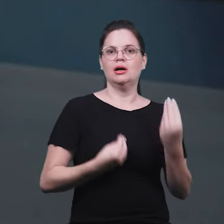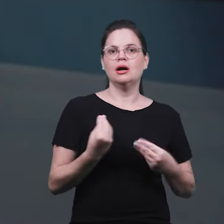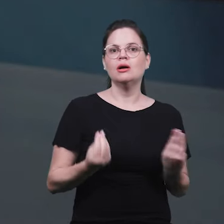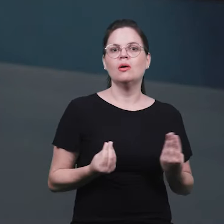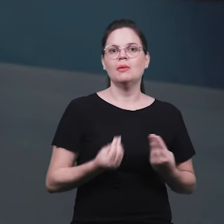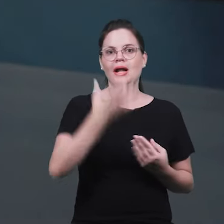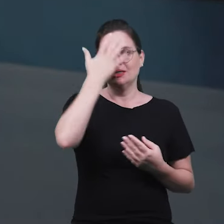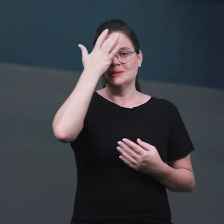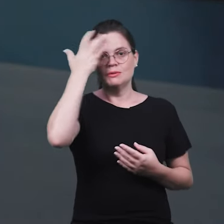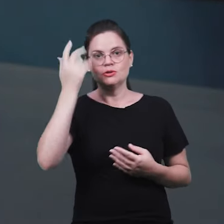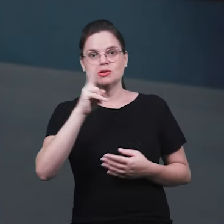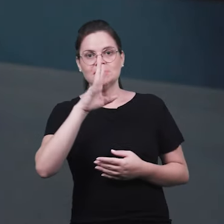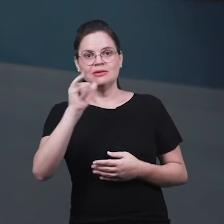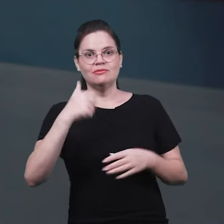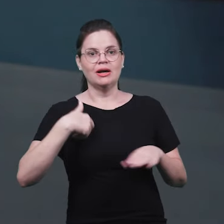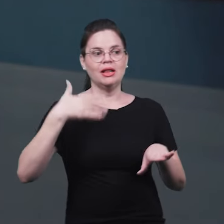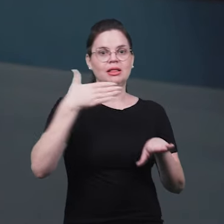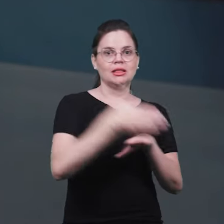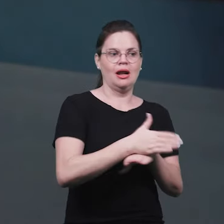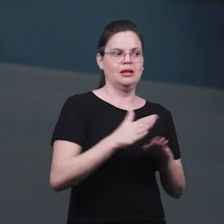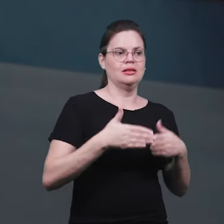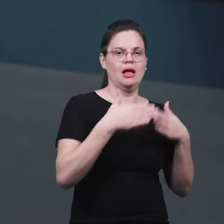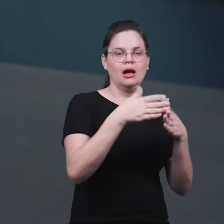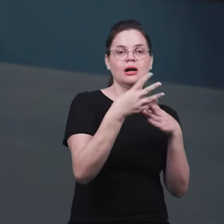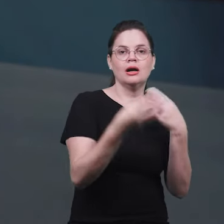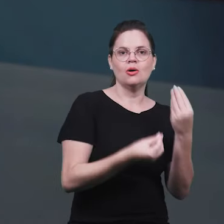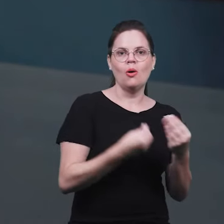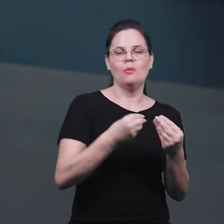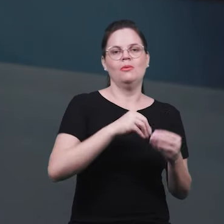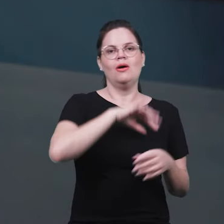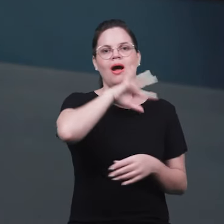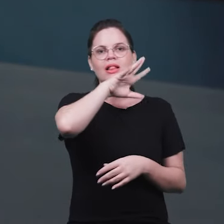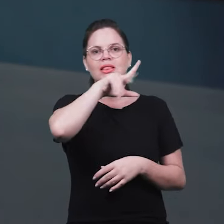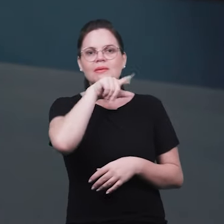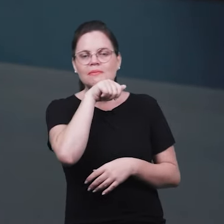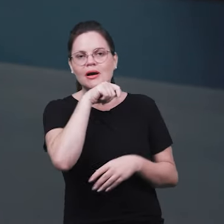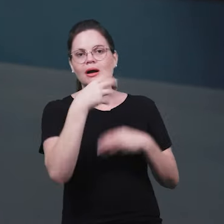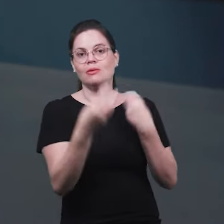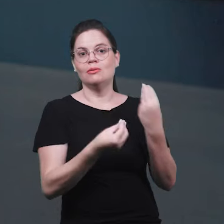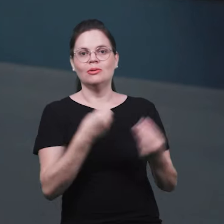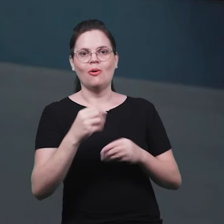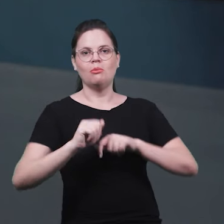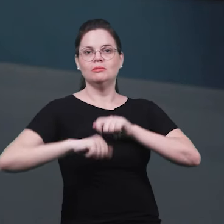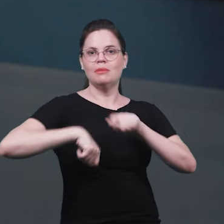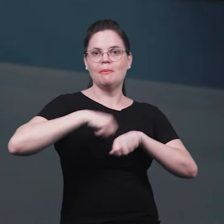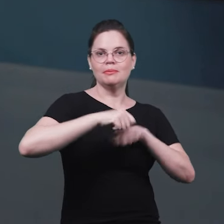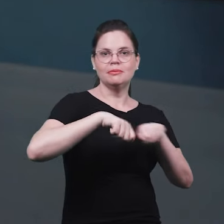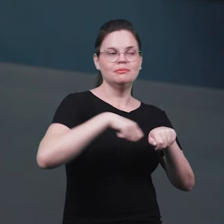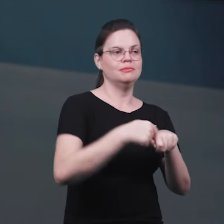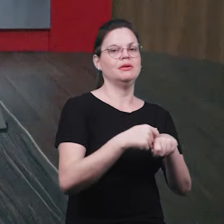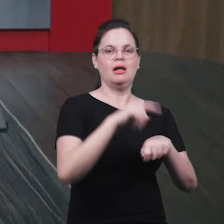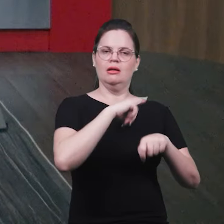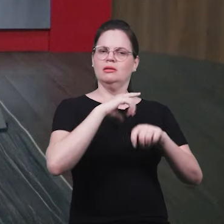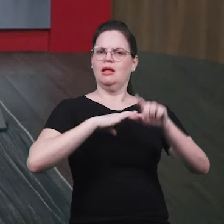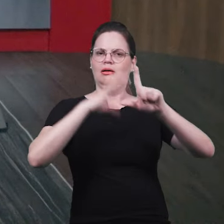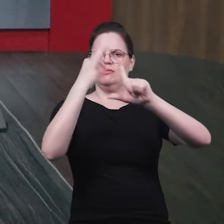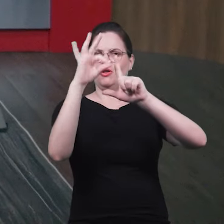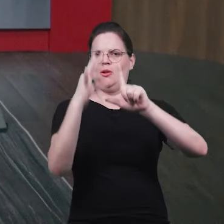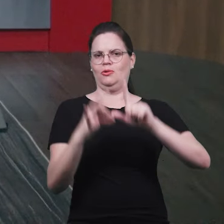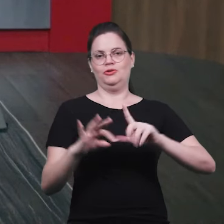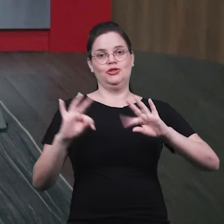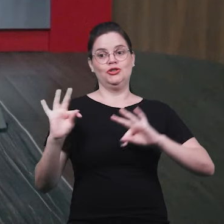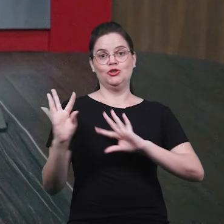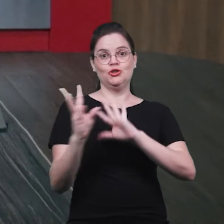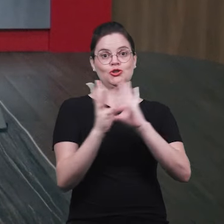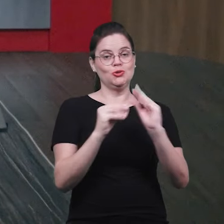que estariam dentro daquela arca por uma orientação do Senhor, né? Então nós observamos que ela está presente no nosso dia a dia, no dia a dia da humanidade desde o